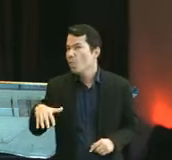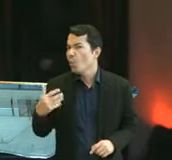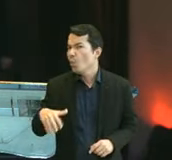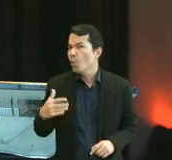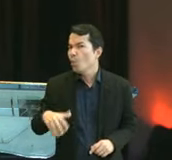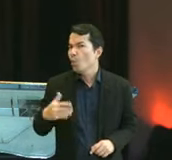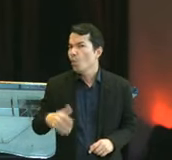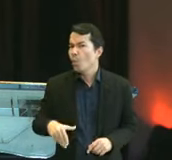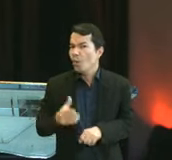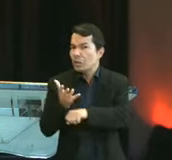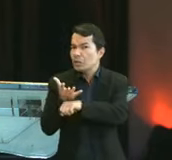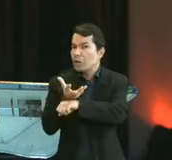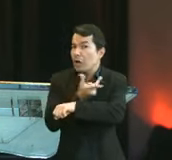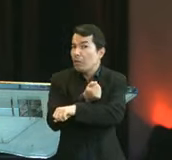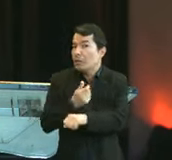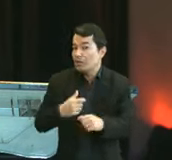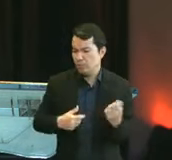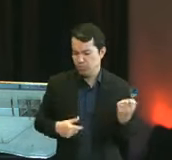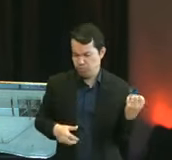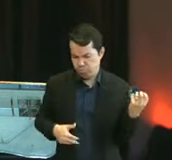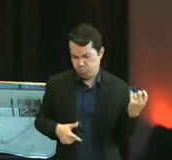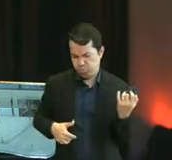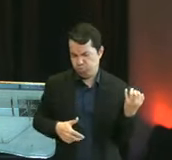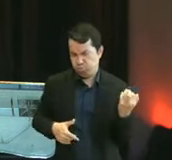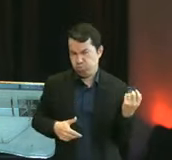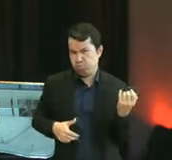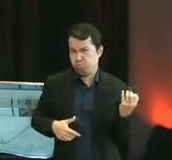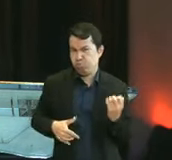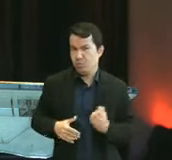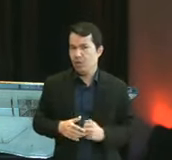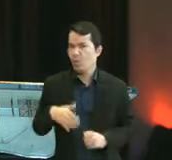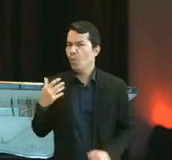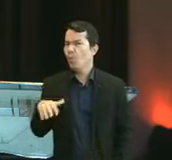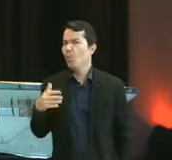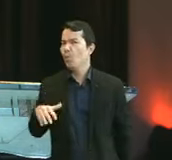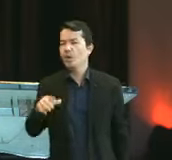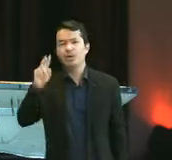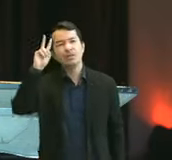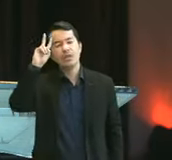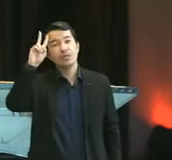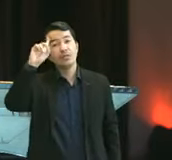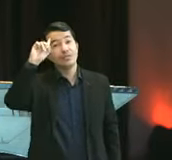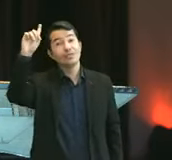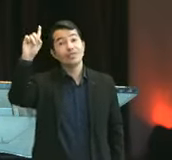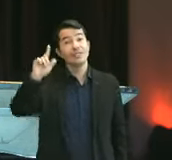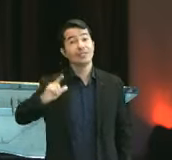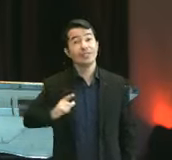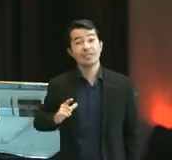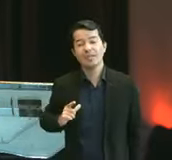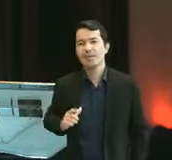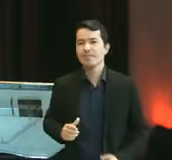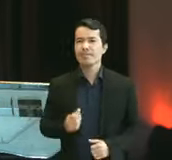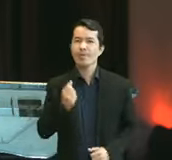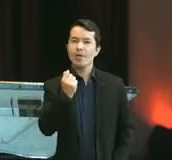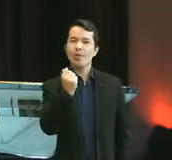Eu lembro um dia que várias pessoas que conheciam muito de música estavam